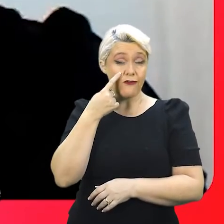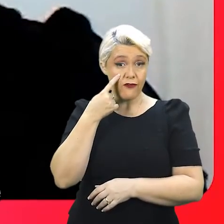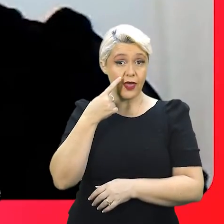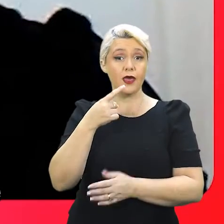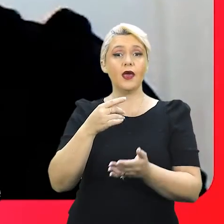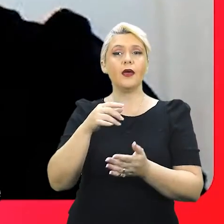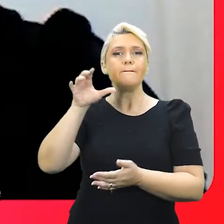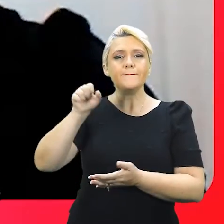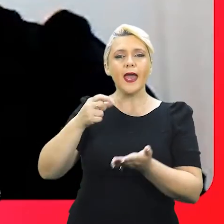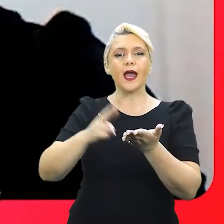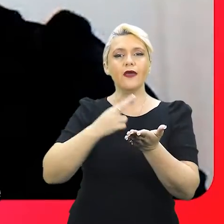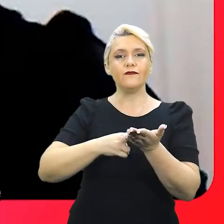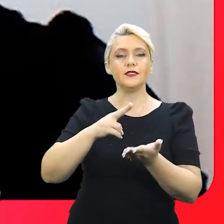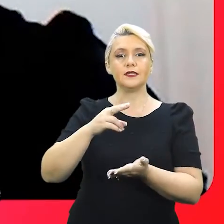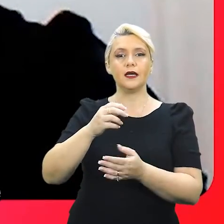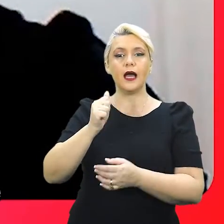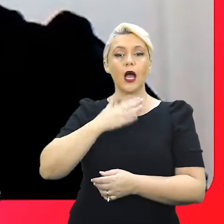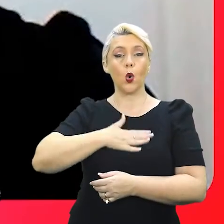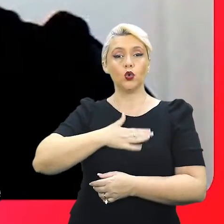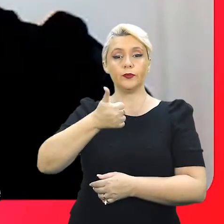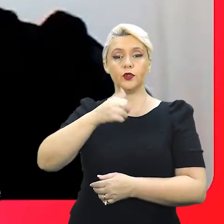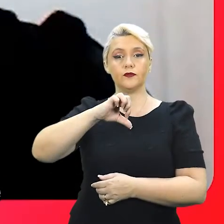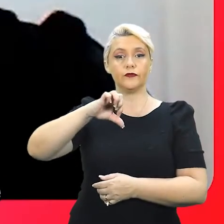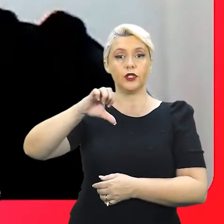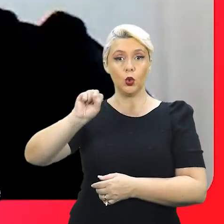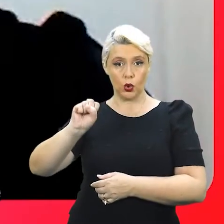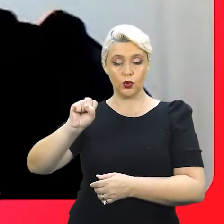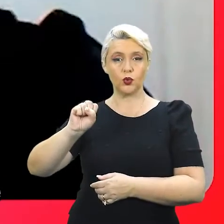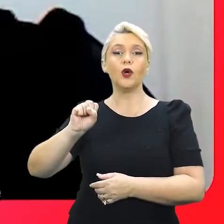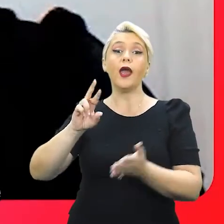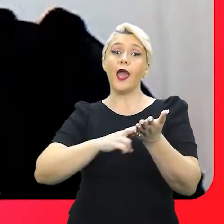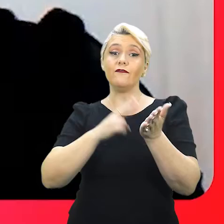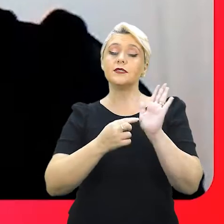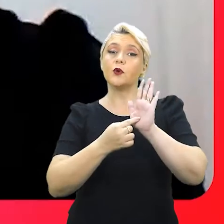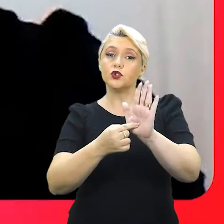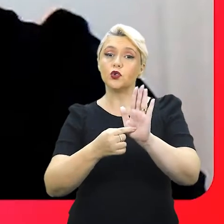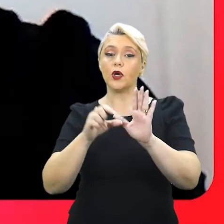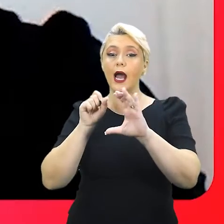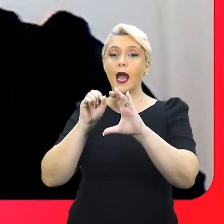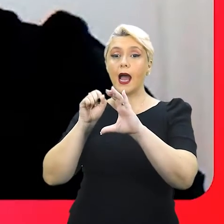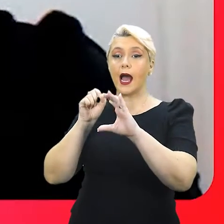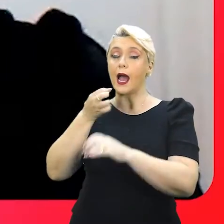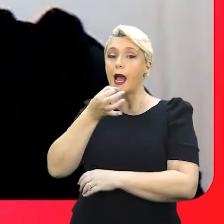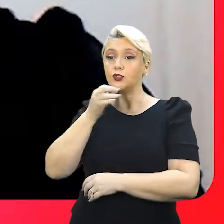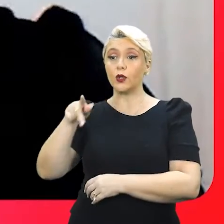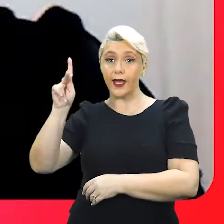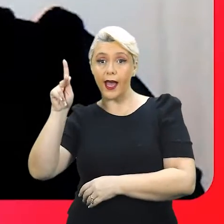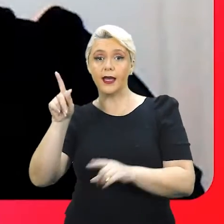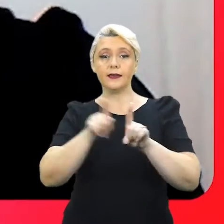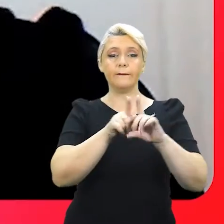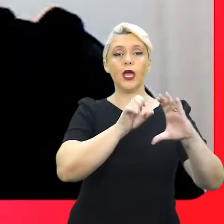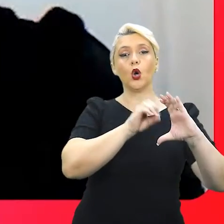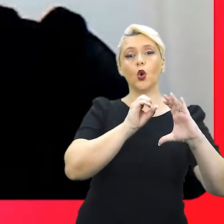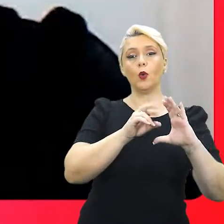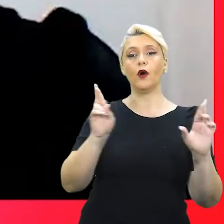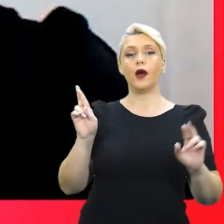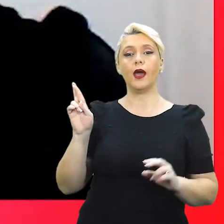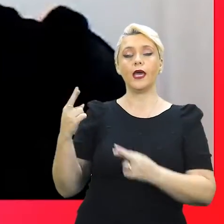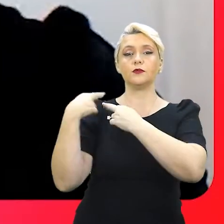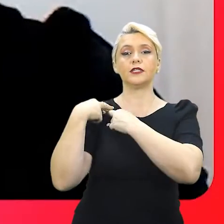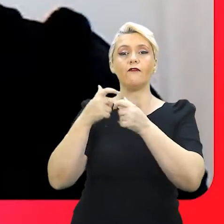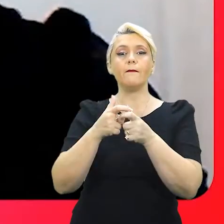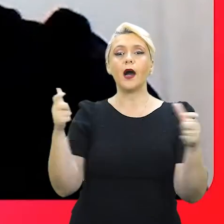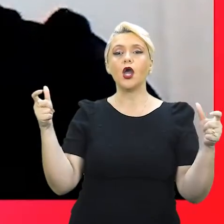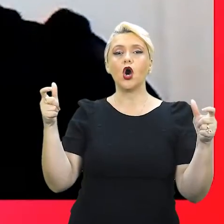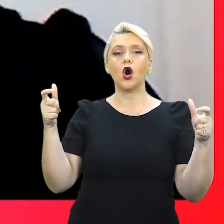de agosto de 98, quando a Veja colocou a Rádio K do Brasil e a Rede Globo de televisão como responsáveis pela maior